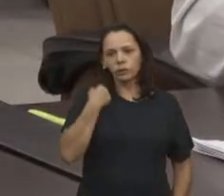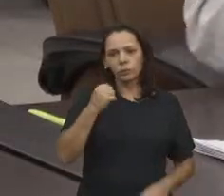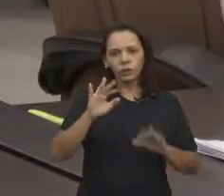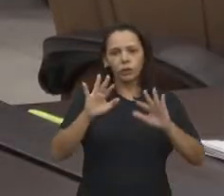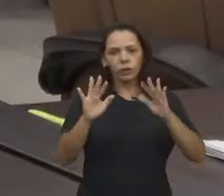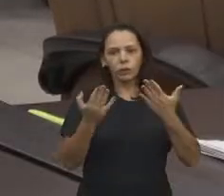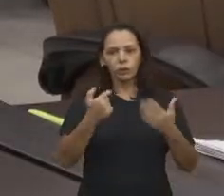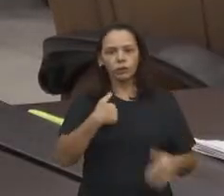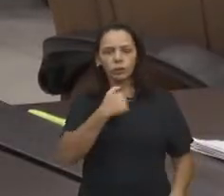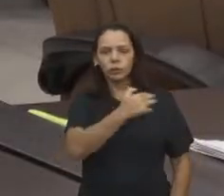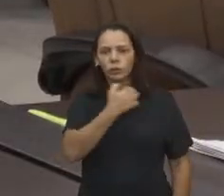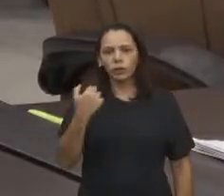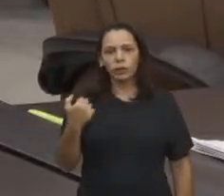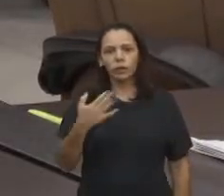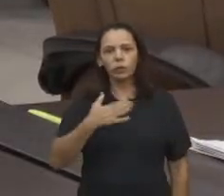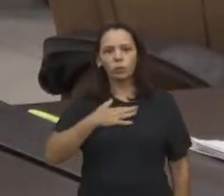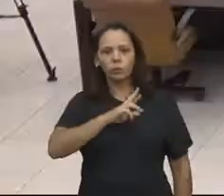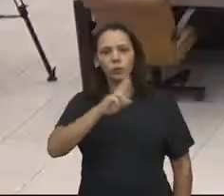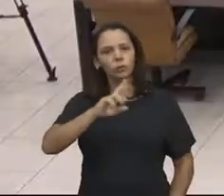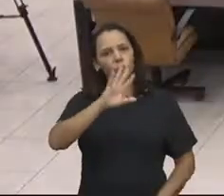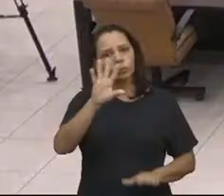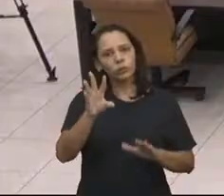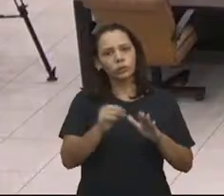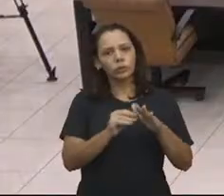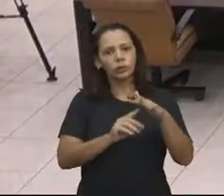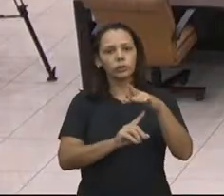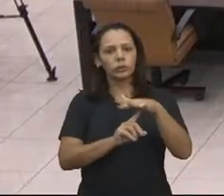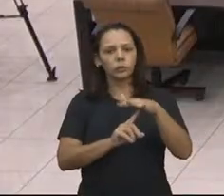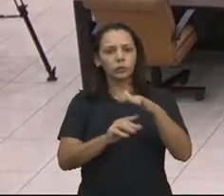local. Obrigado a todos.